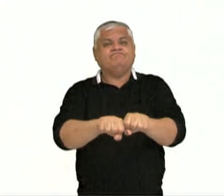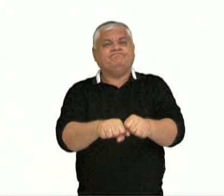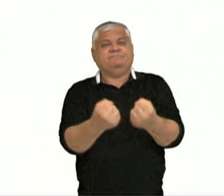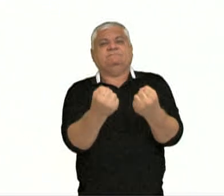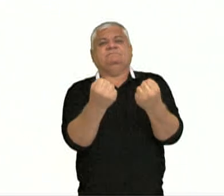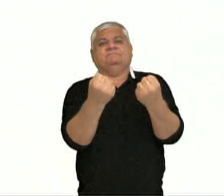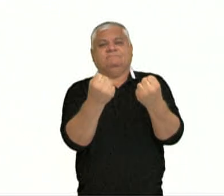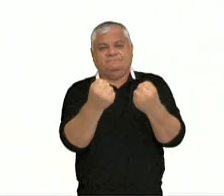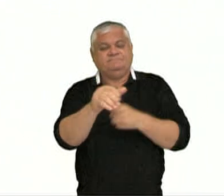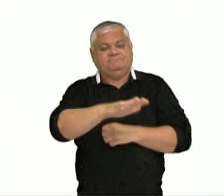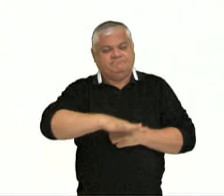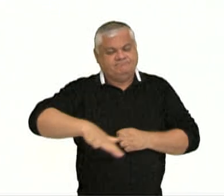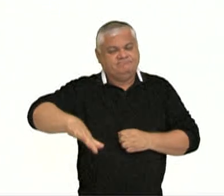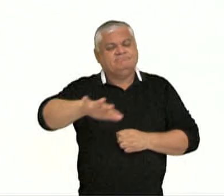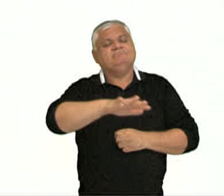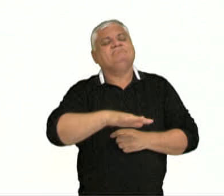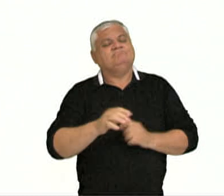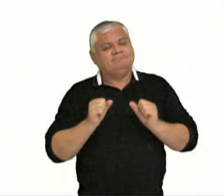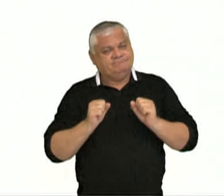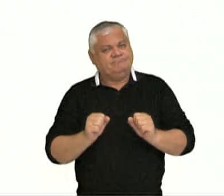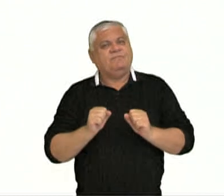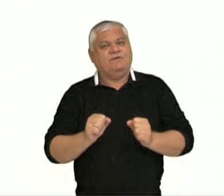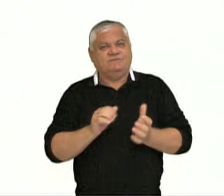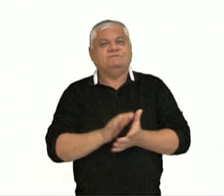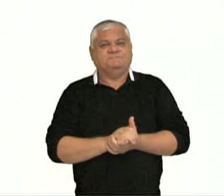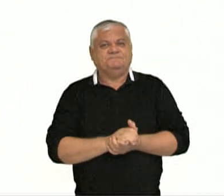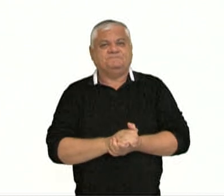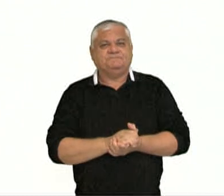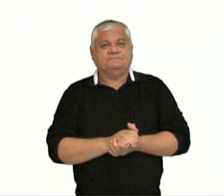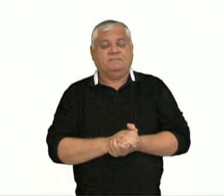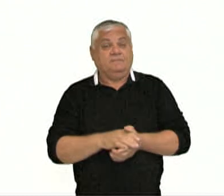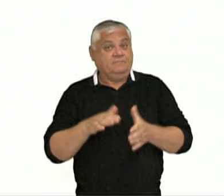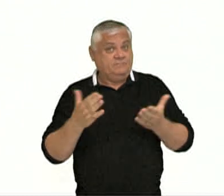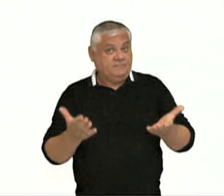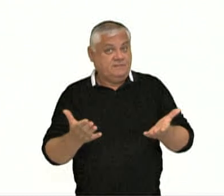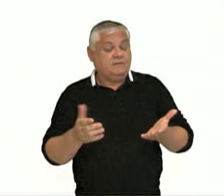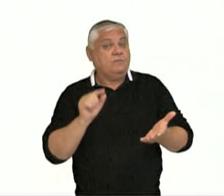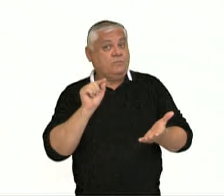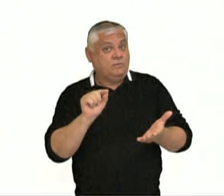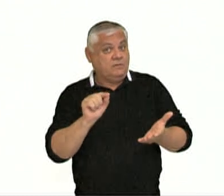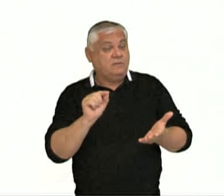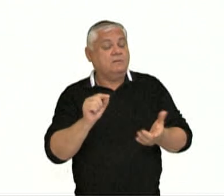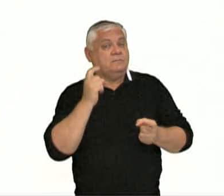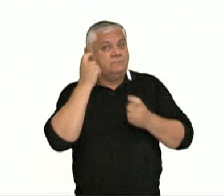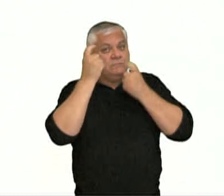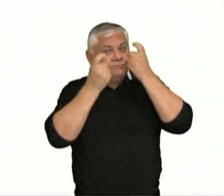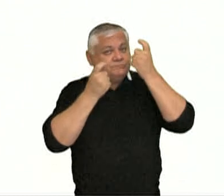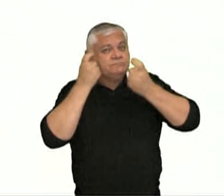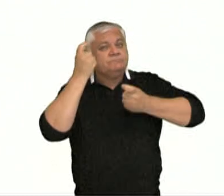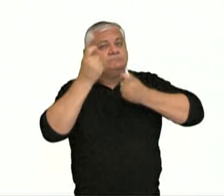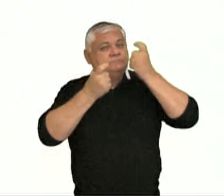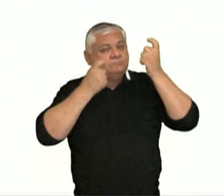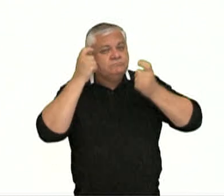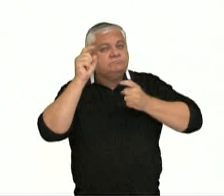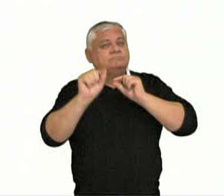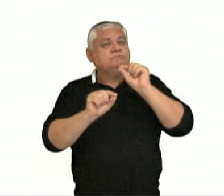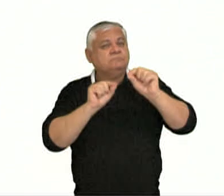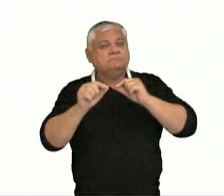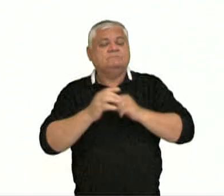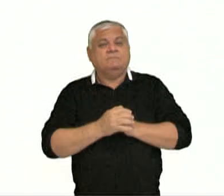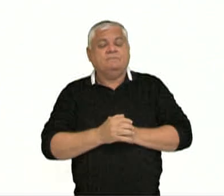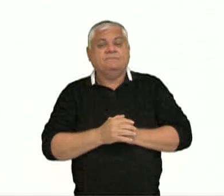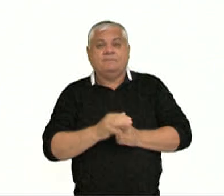espécies de peixes, por exemplo, que vivem naquelas áreas. Então, é extremamente preocupante essa característica. Por isso